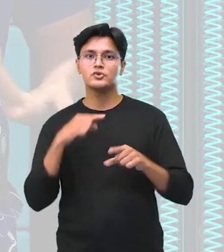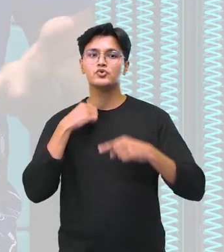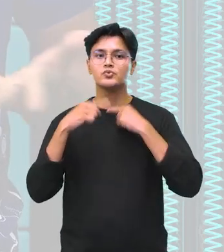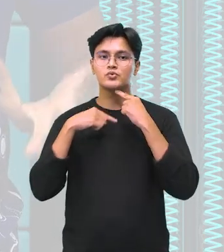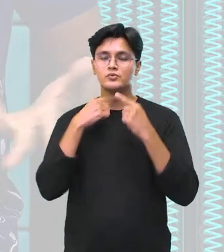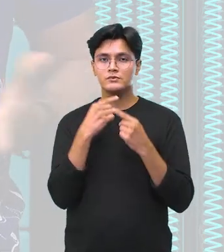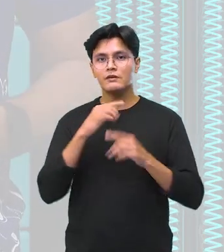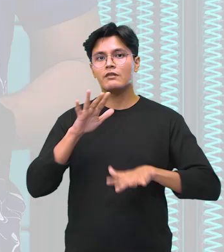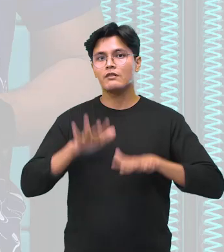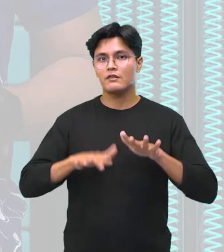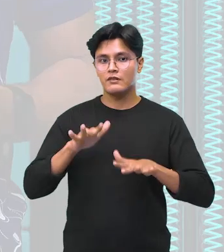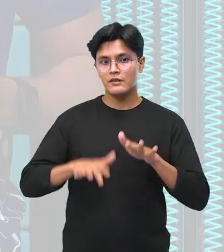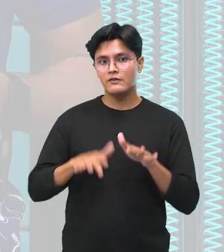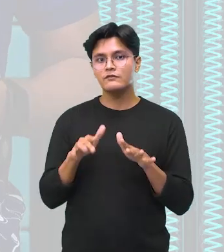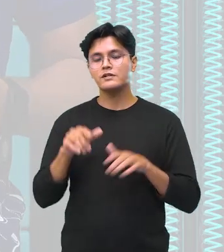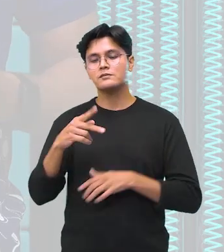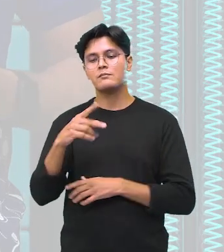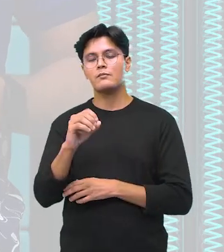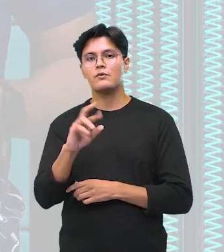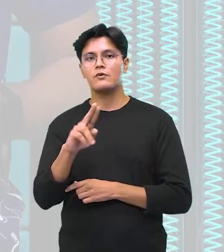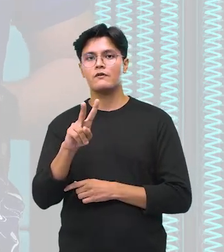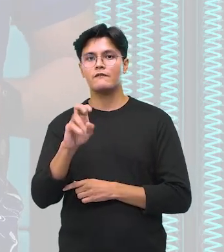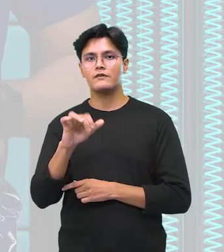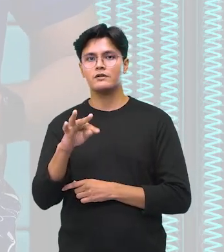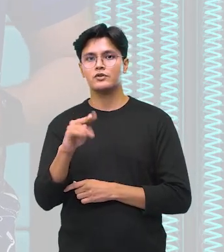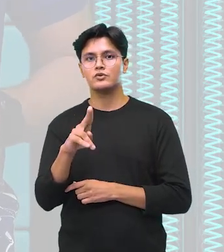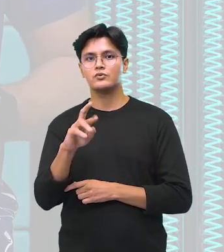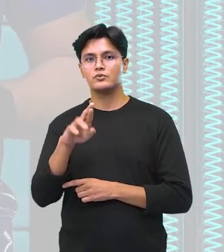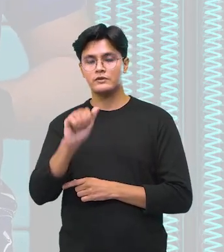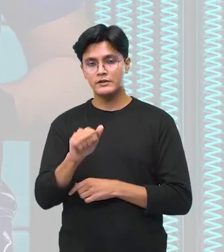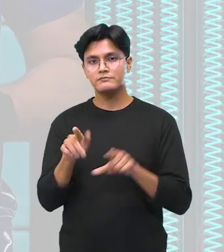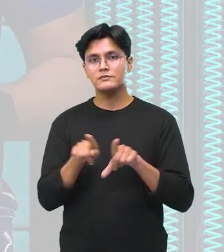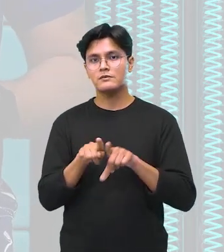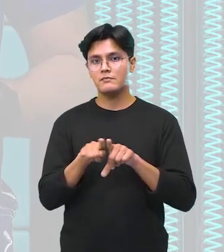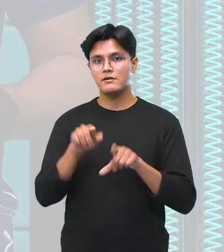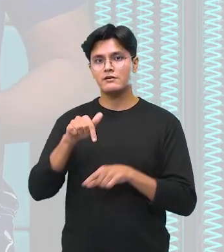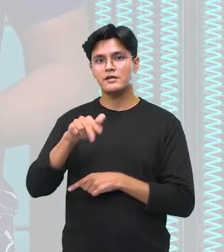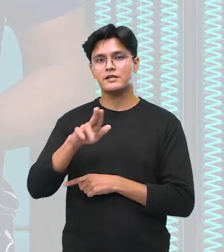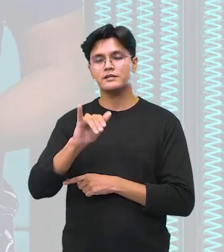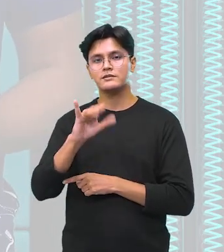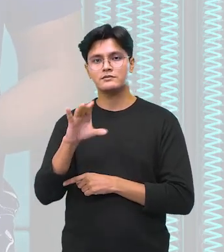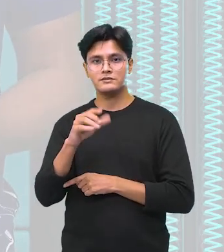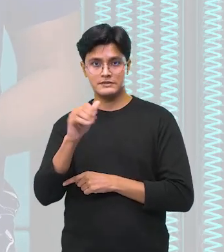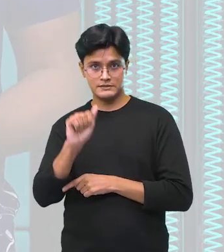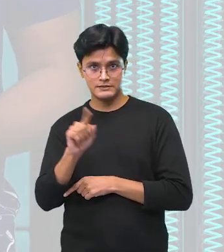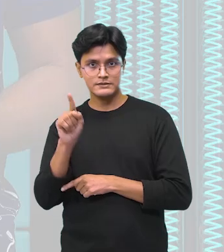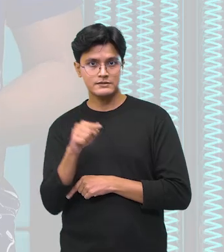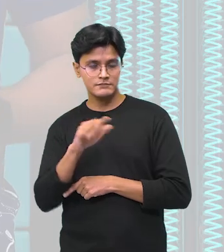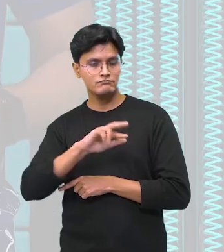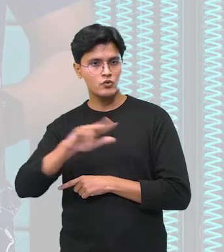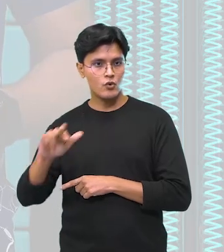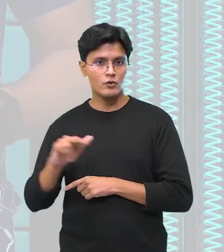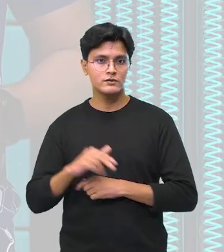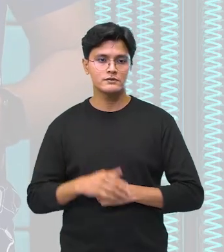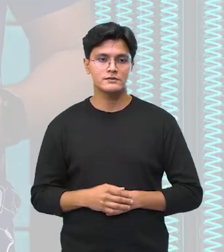que indicam, né, as circunstâncias de dúvida, talvez, porventura, acaso, quiçá,